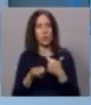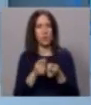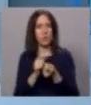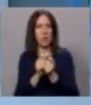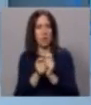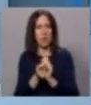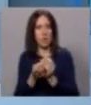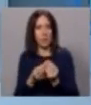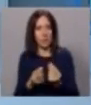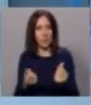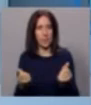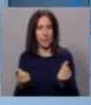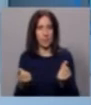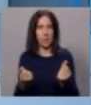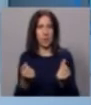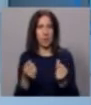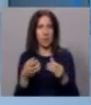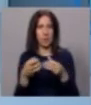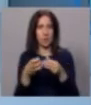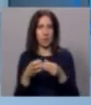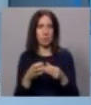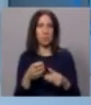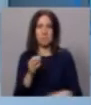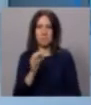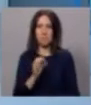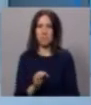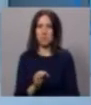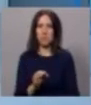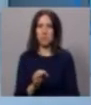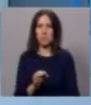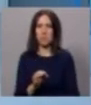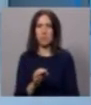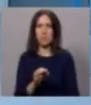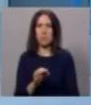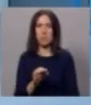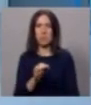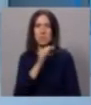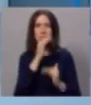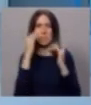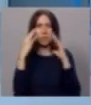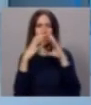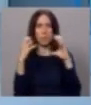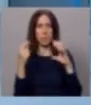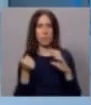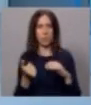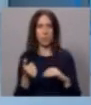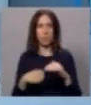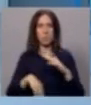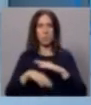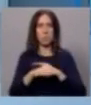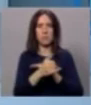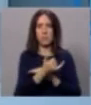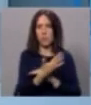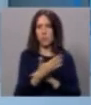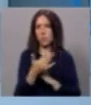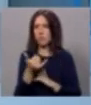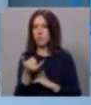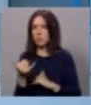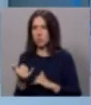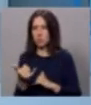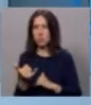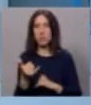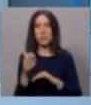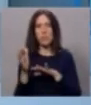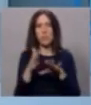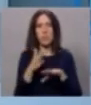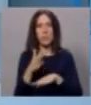diminuindo de nubosidade. No grupo ocidental temos mesmo um dia de céu pouco nublado, as máximas entre os 21 e os 22, o vento